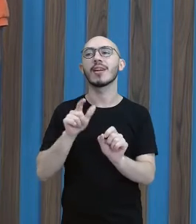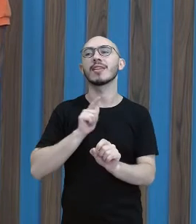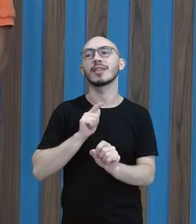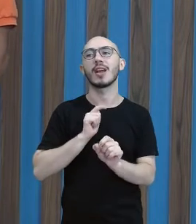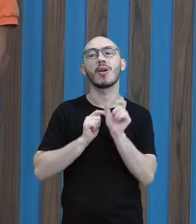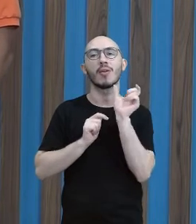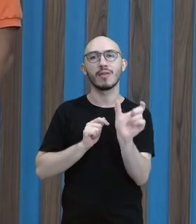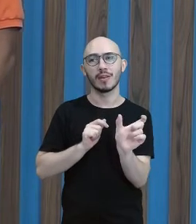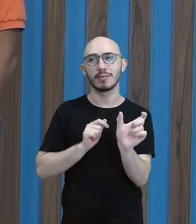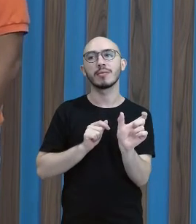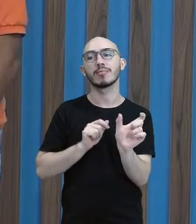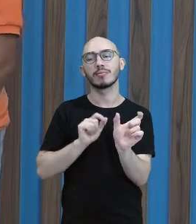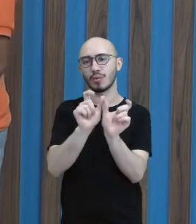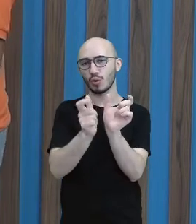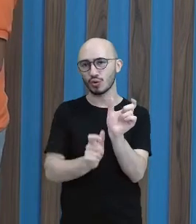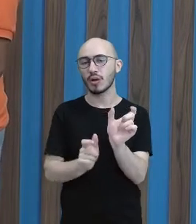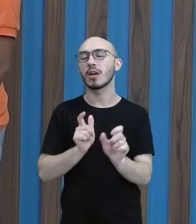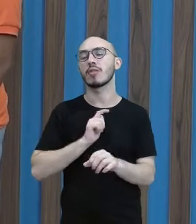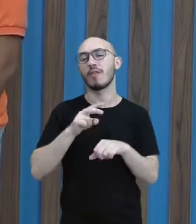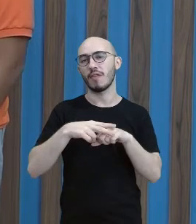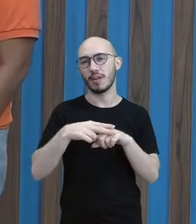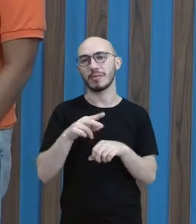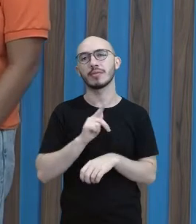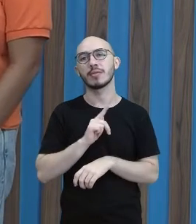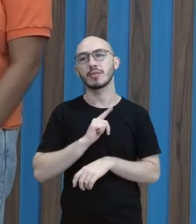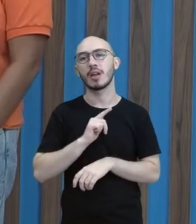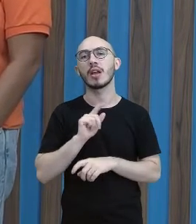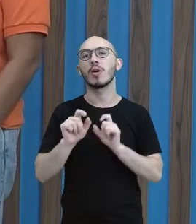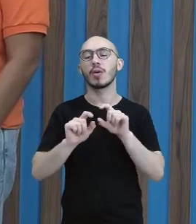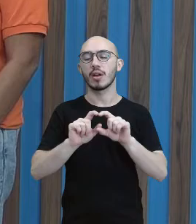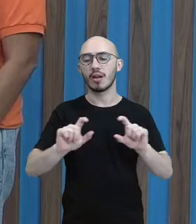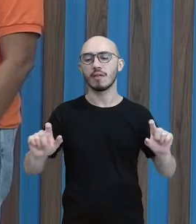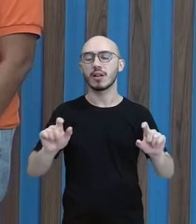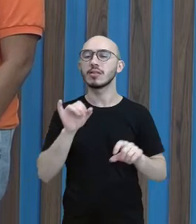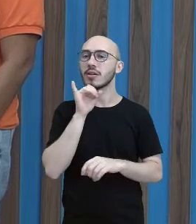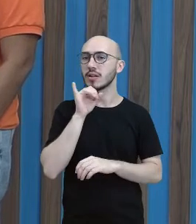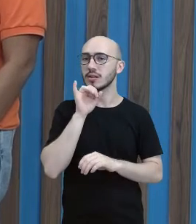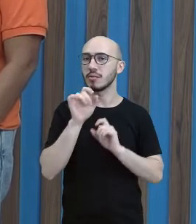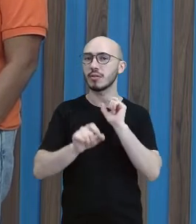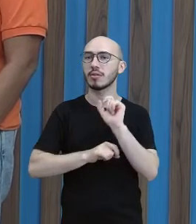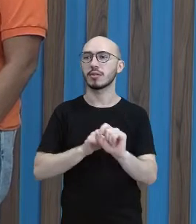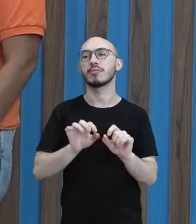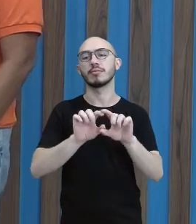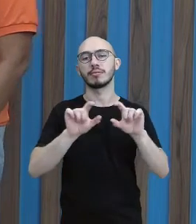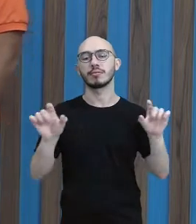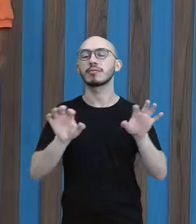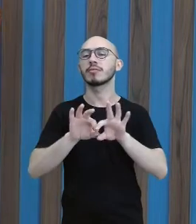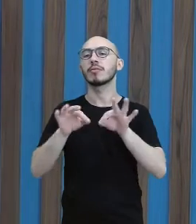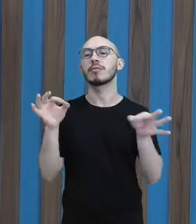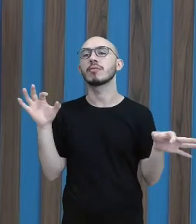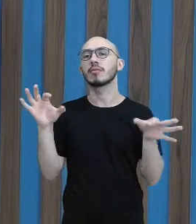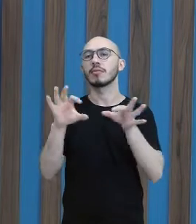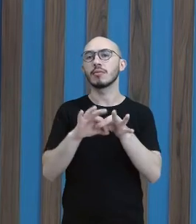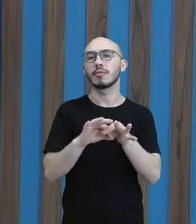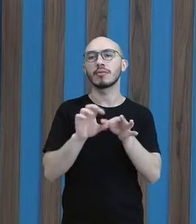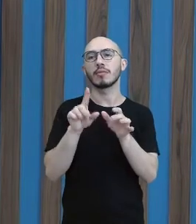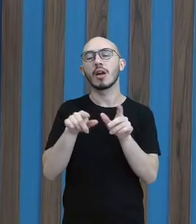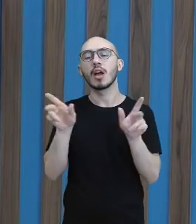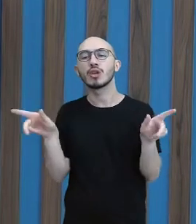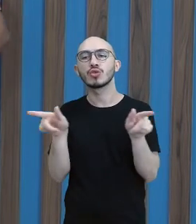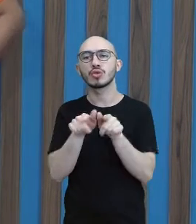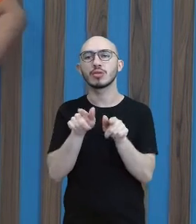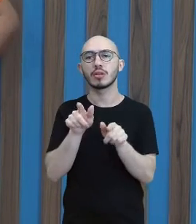indicativo, ele está conjugado, né? E aqui embaixo eu tenho uma oração subordinada adjetiva reduzida de